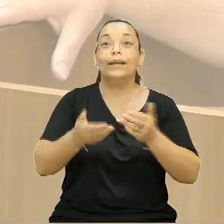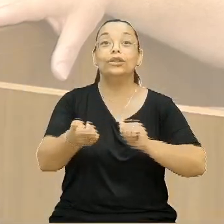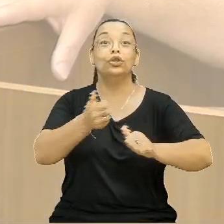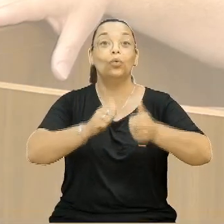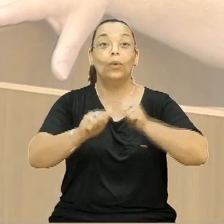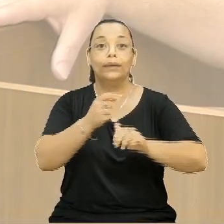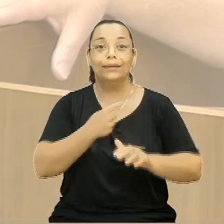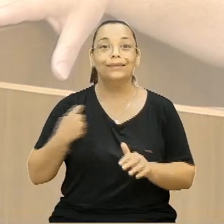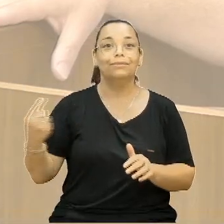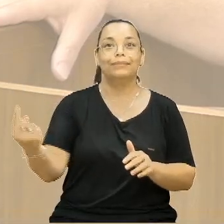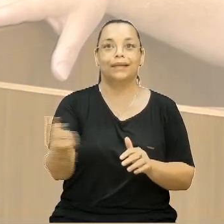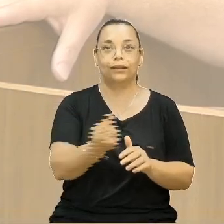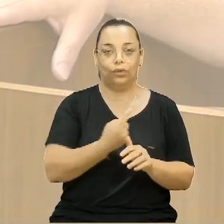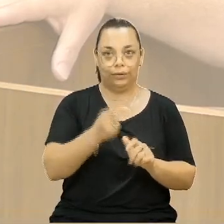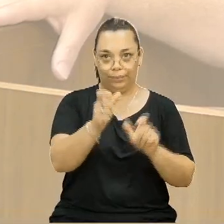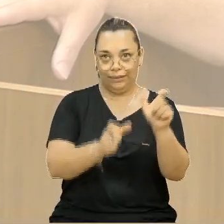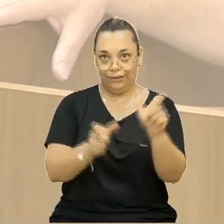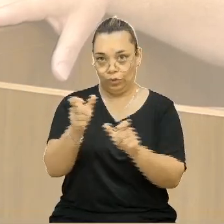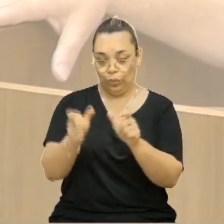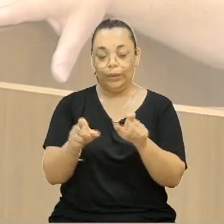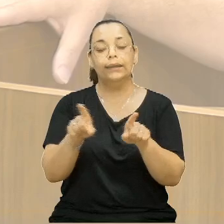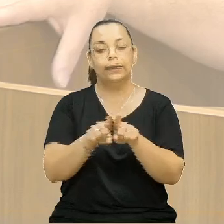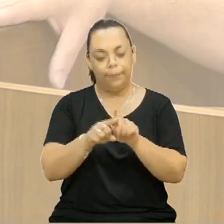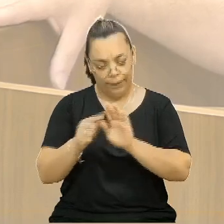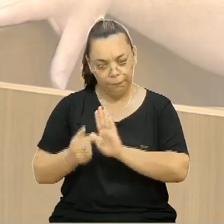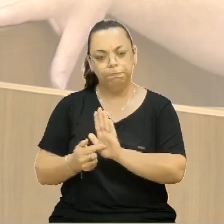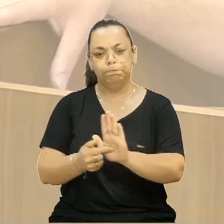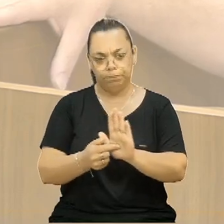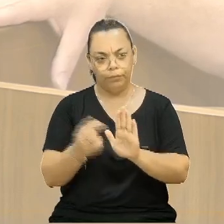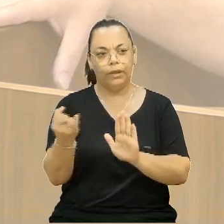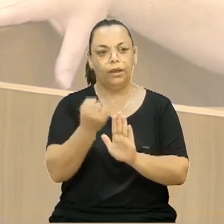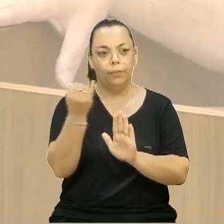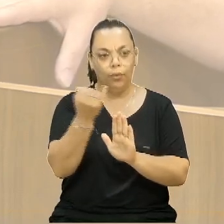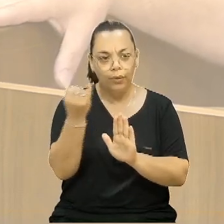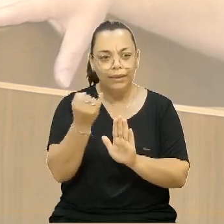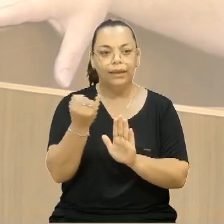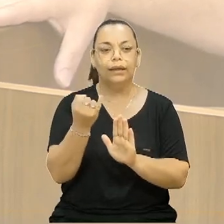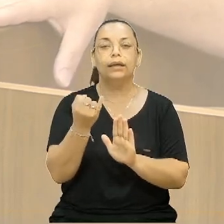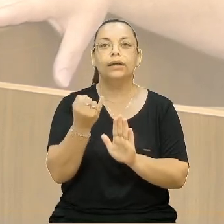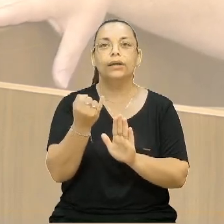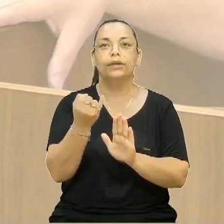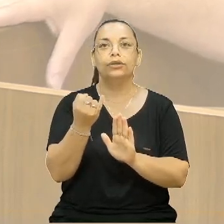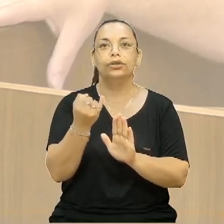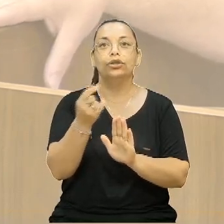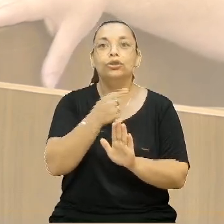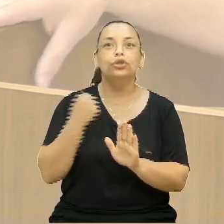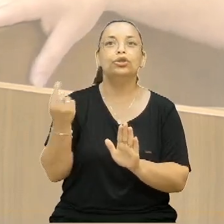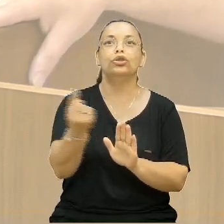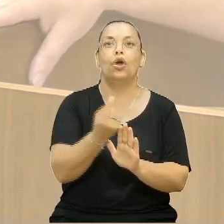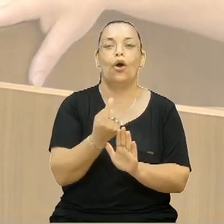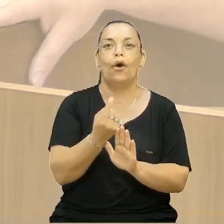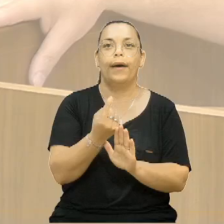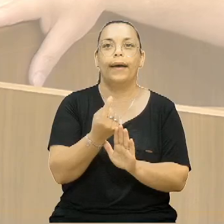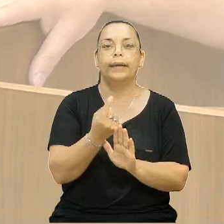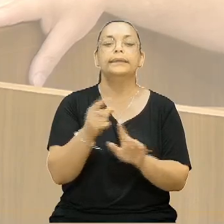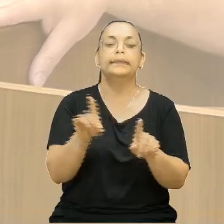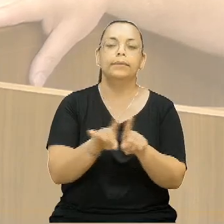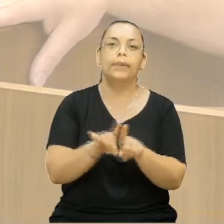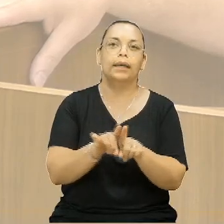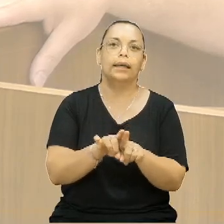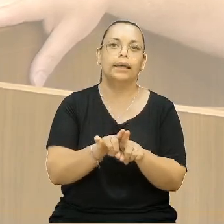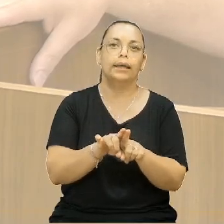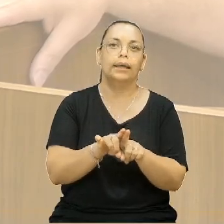para nossas pessoas. Eu também pontuo que o fato de nós estarmos também